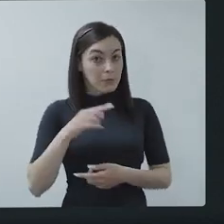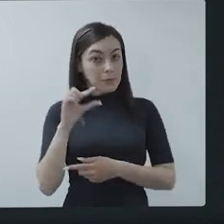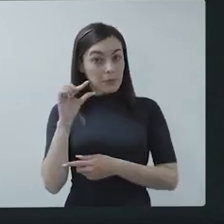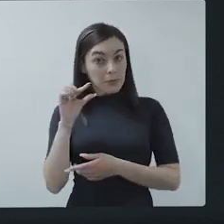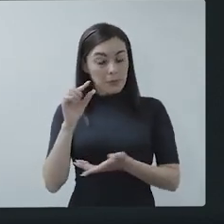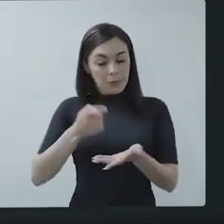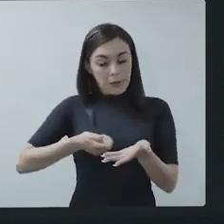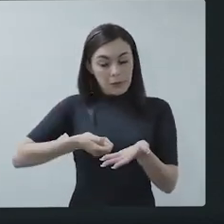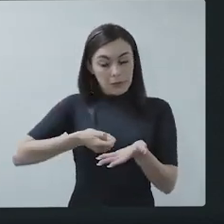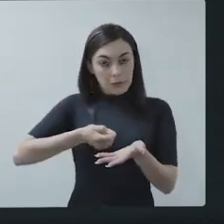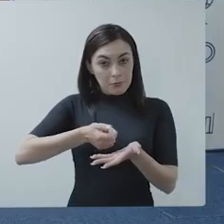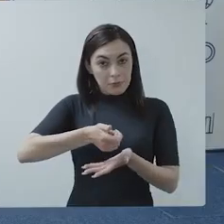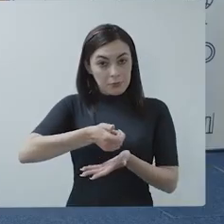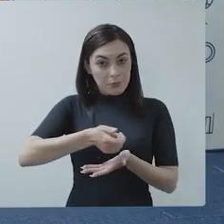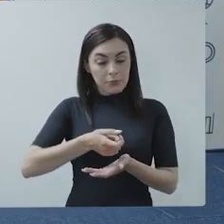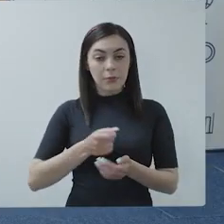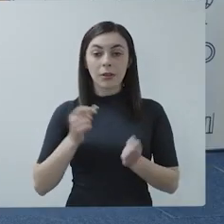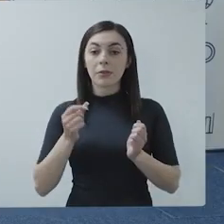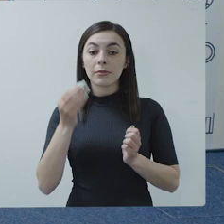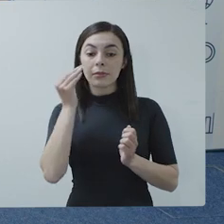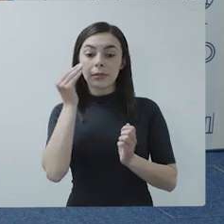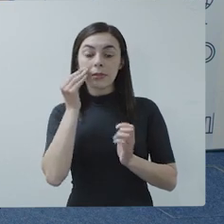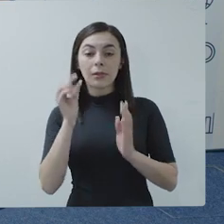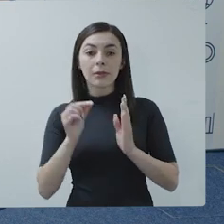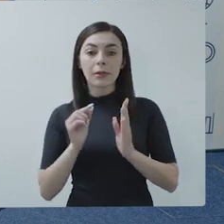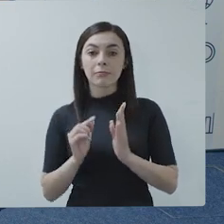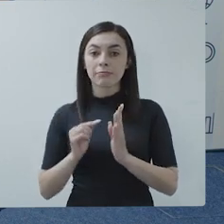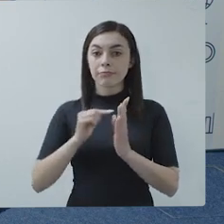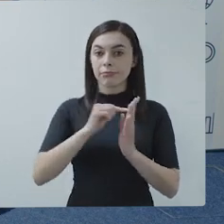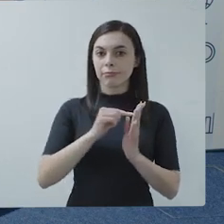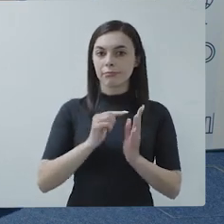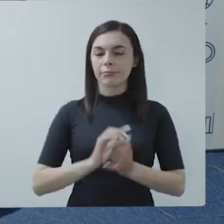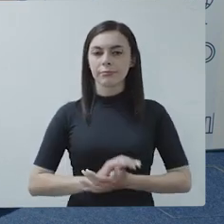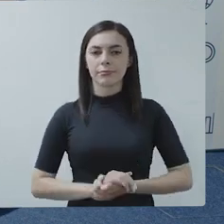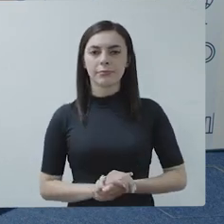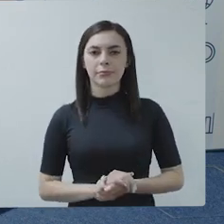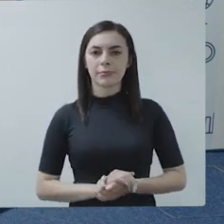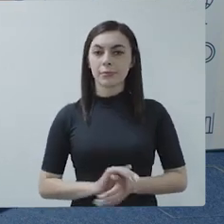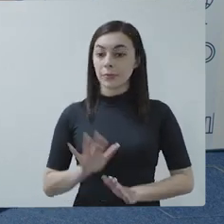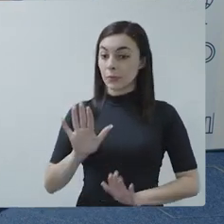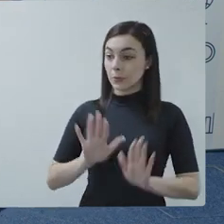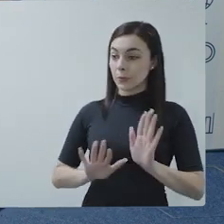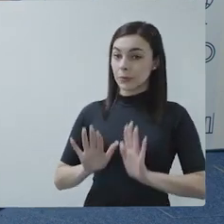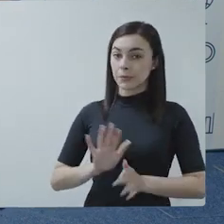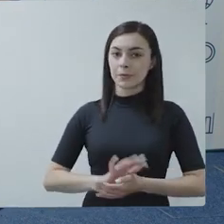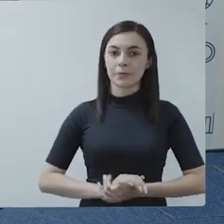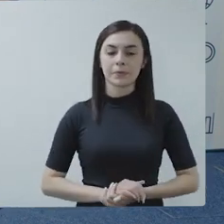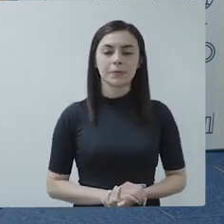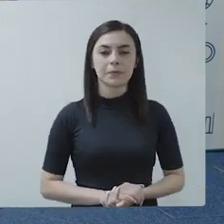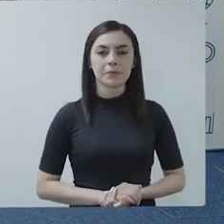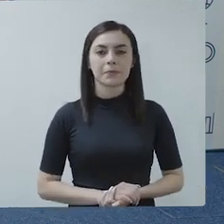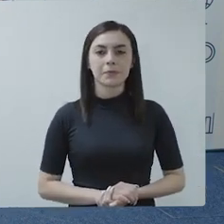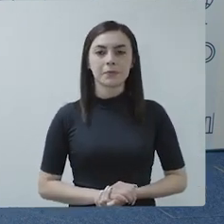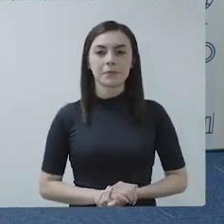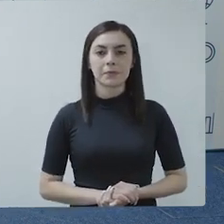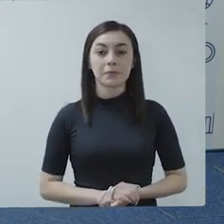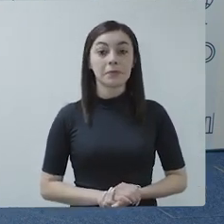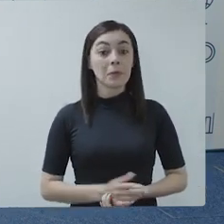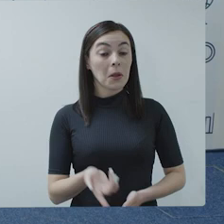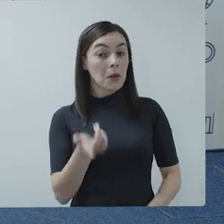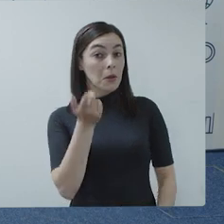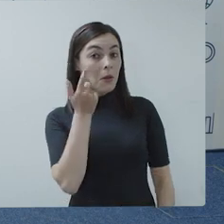bolinha e vou jogá-la aqui. Olha lá, Vou vamos tentar. segurar para sua bolinha não cair. Tá, vamos ver.